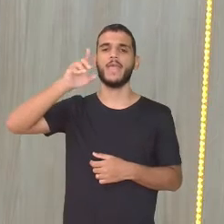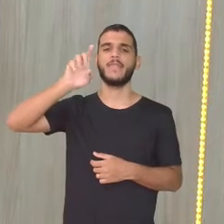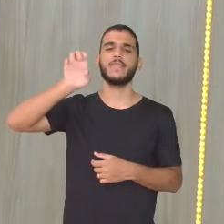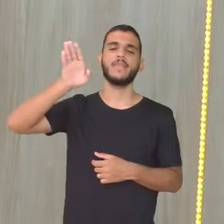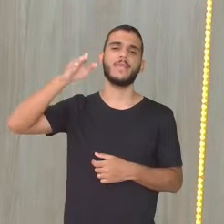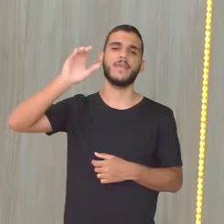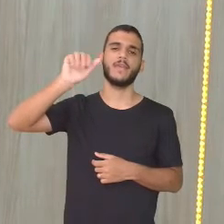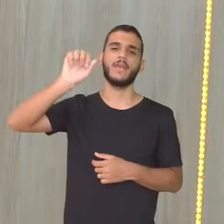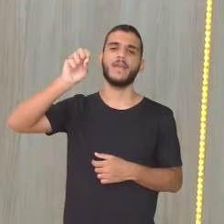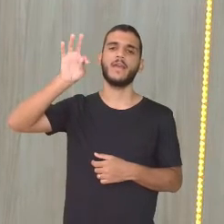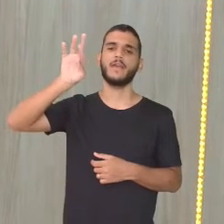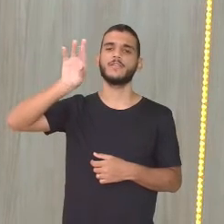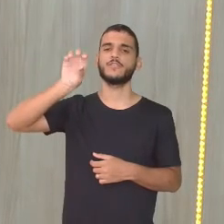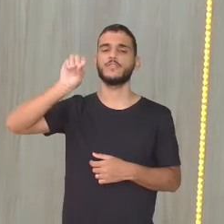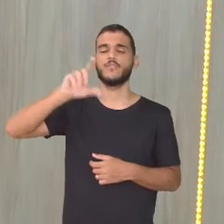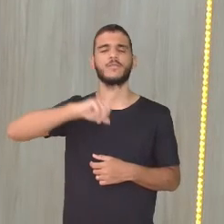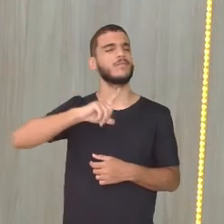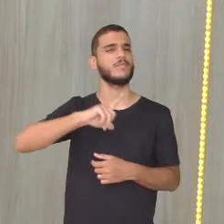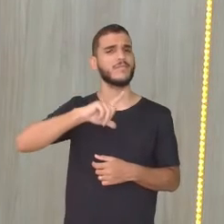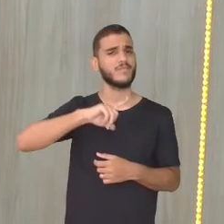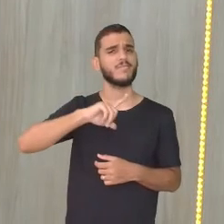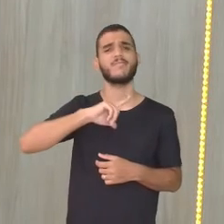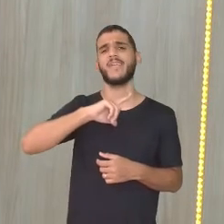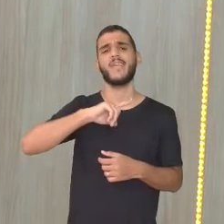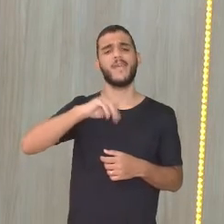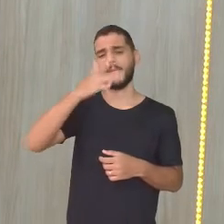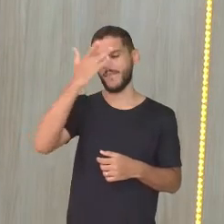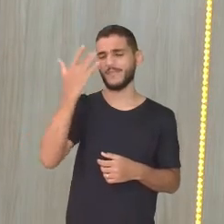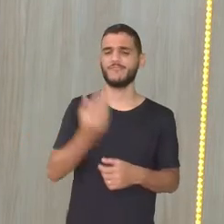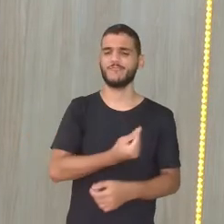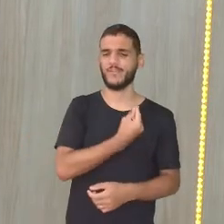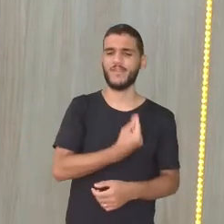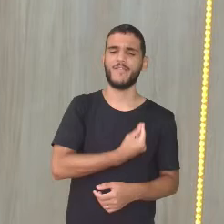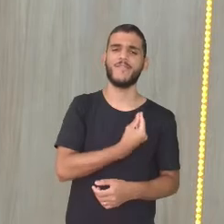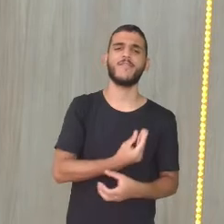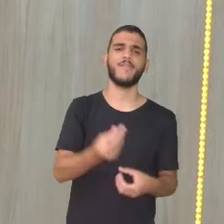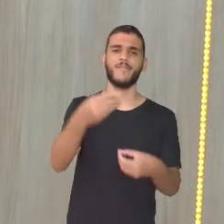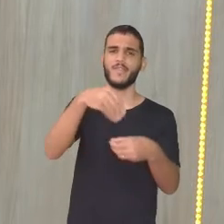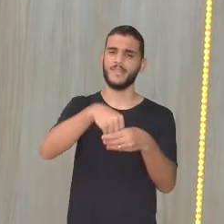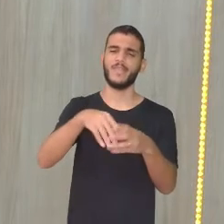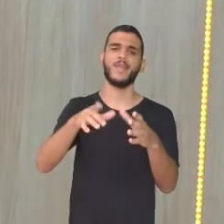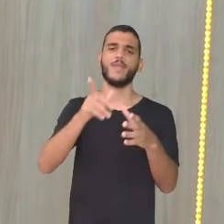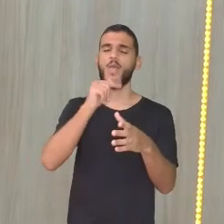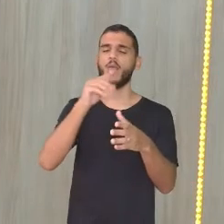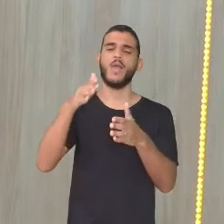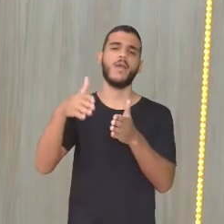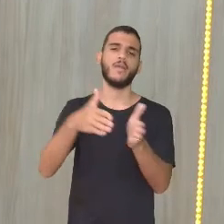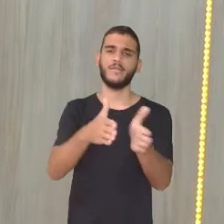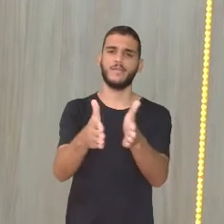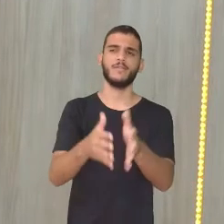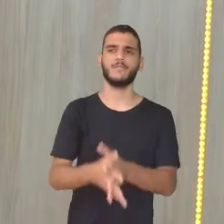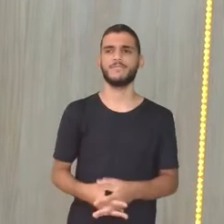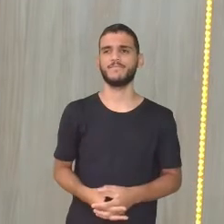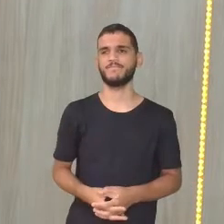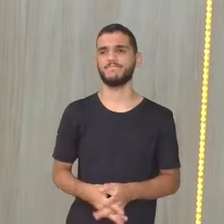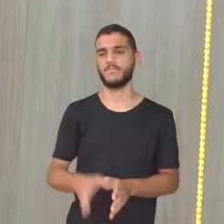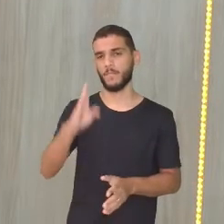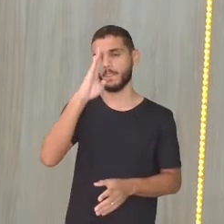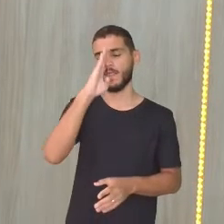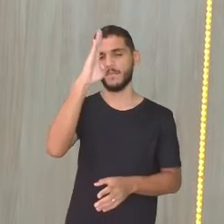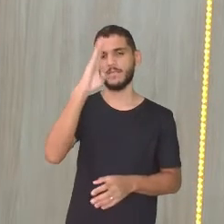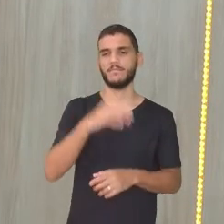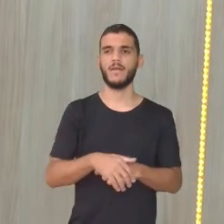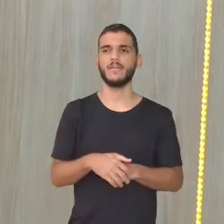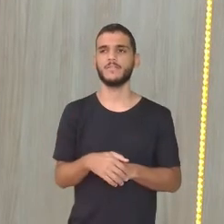Castro. Beleza? Então aqui no Brasil a gente vai destacar, né? Os principais IDHs são o